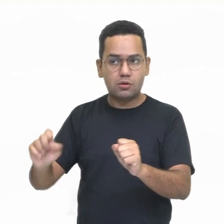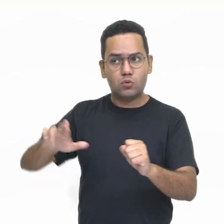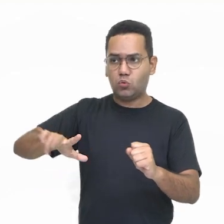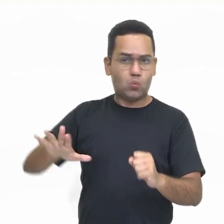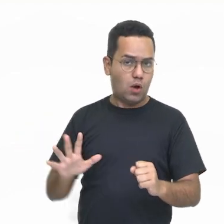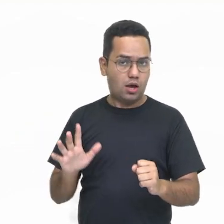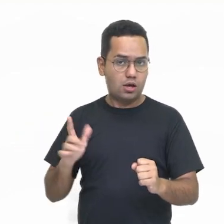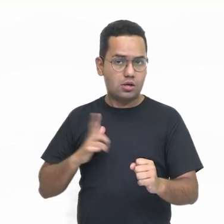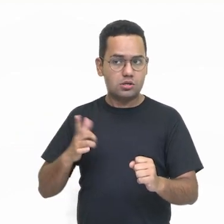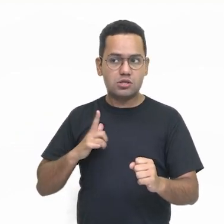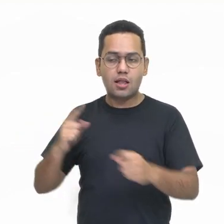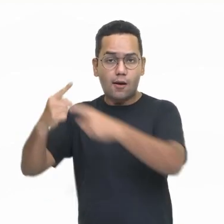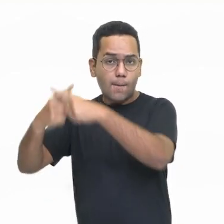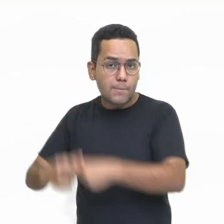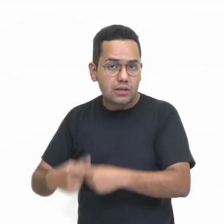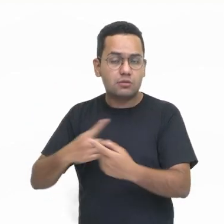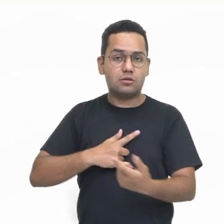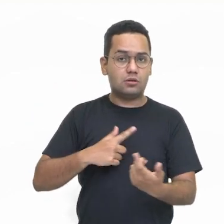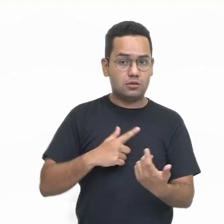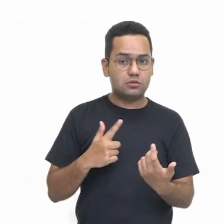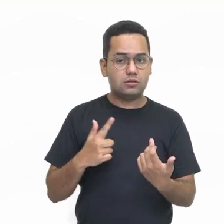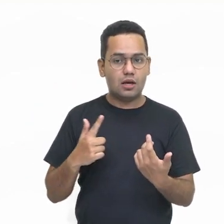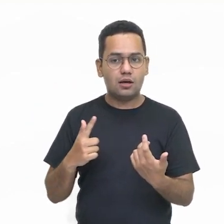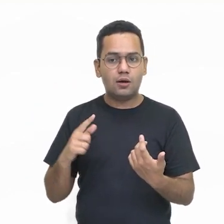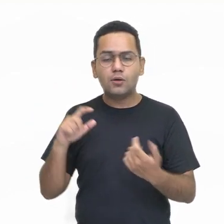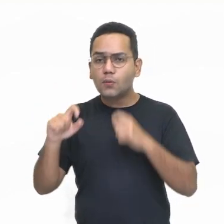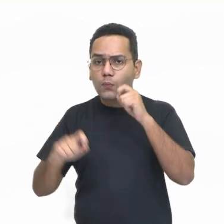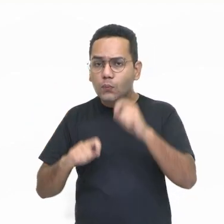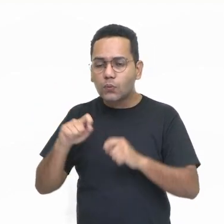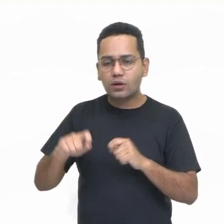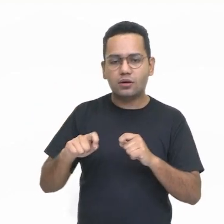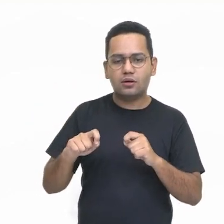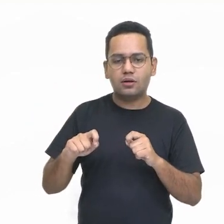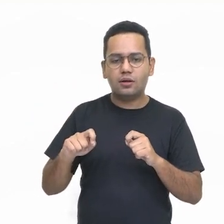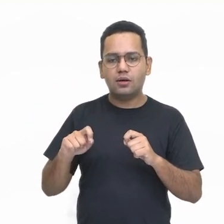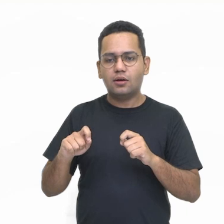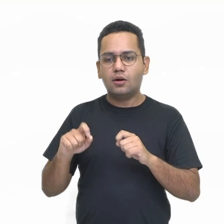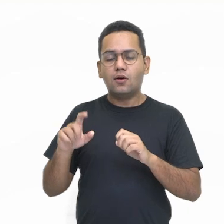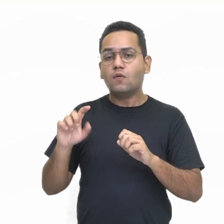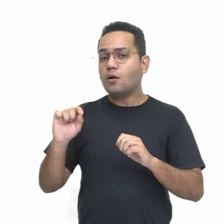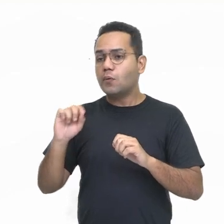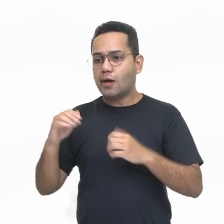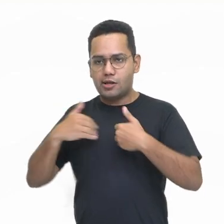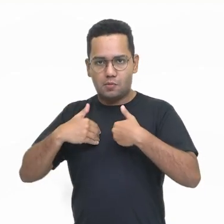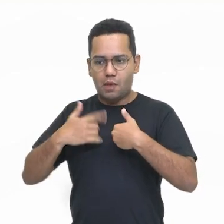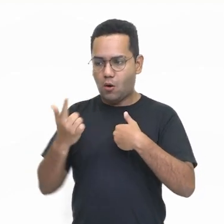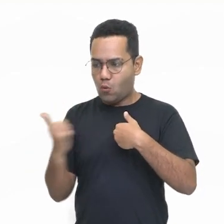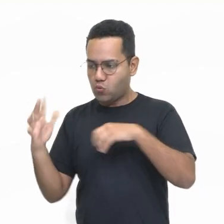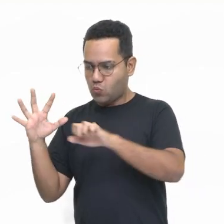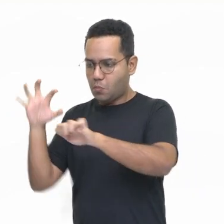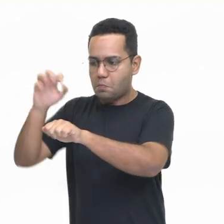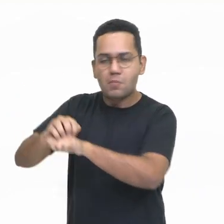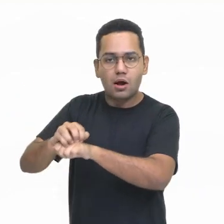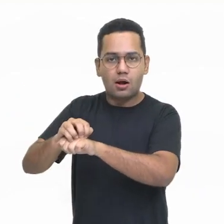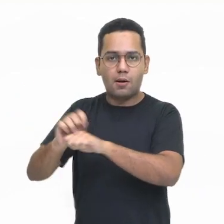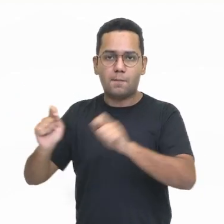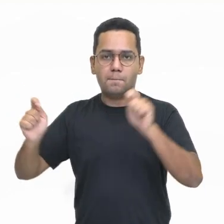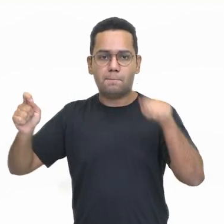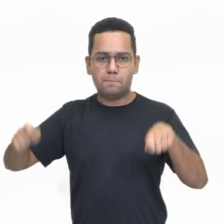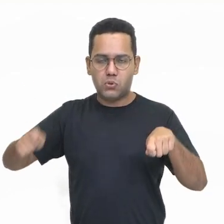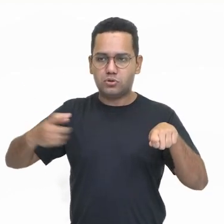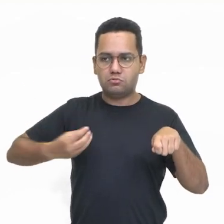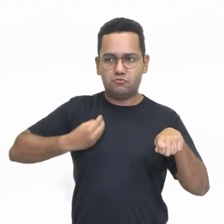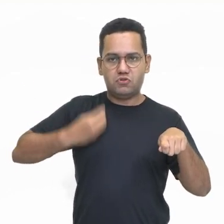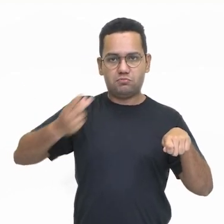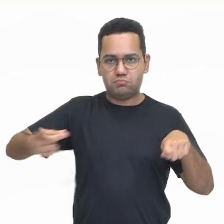competir vão começar a a predar né a ser predador de outros indivíduos para que eles possam então